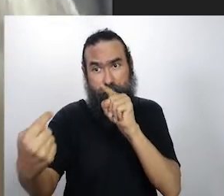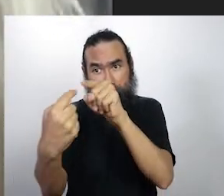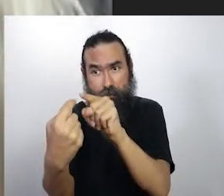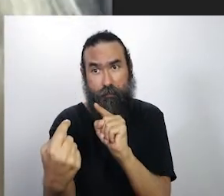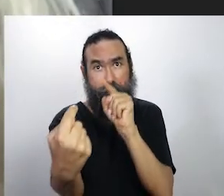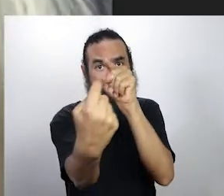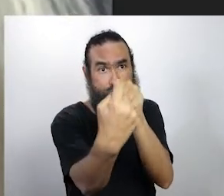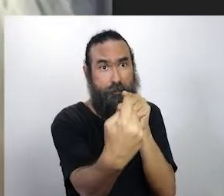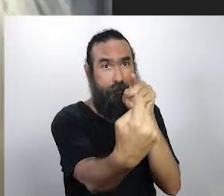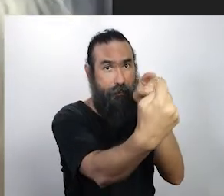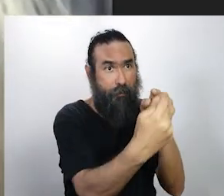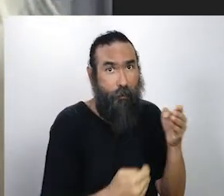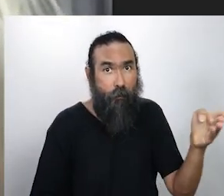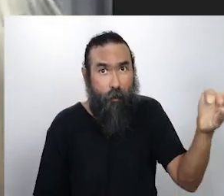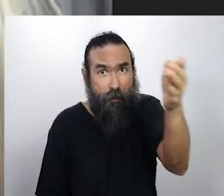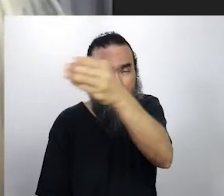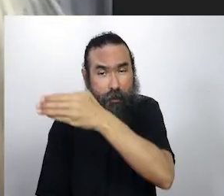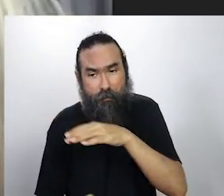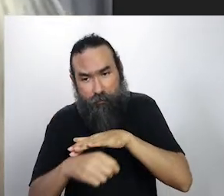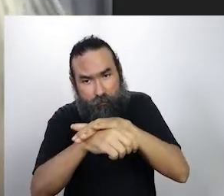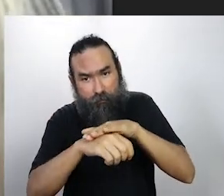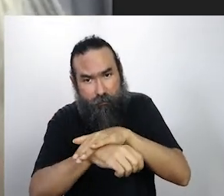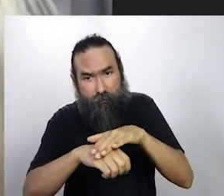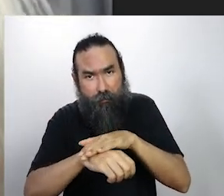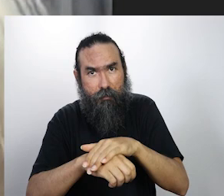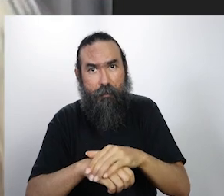alguma área dentro dos nossos projetos.